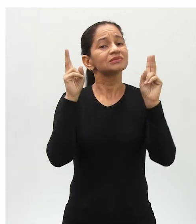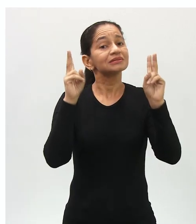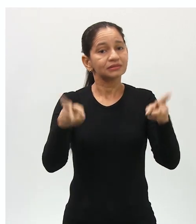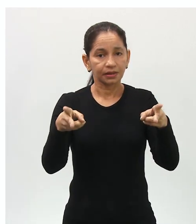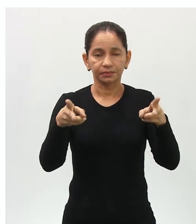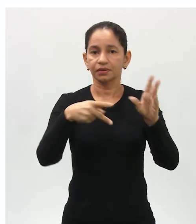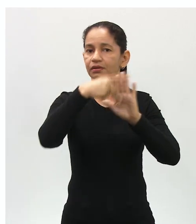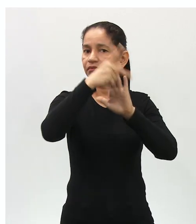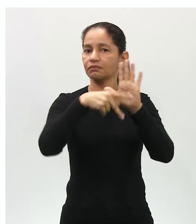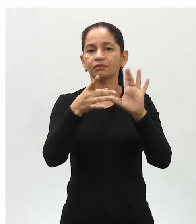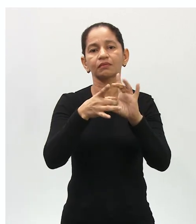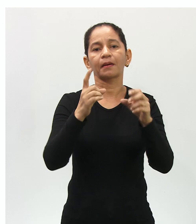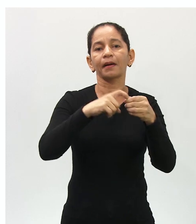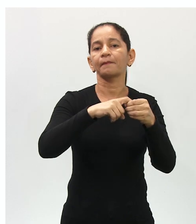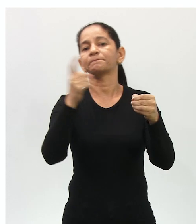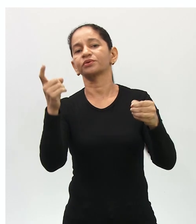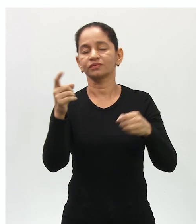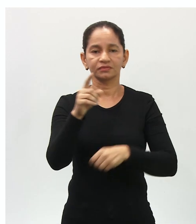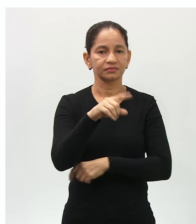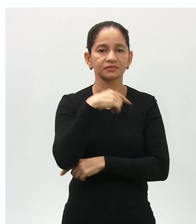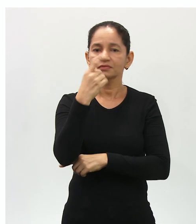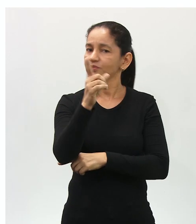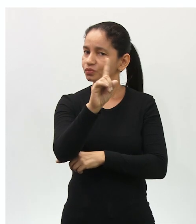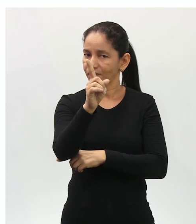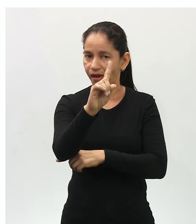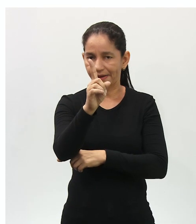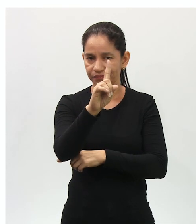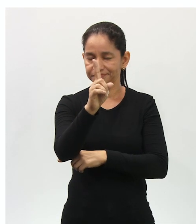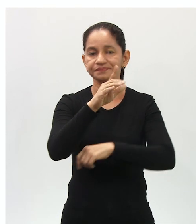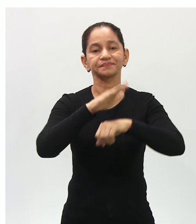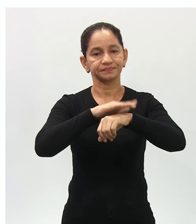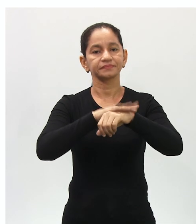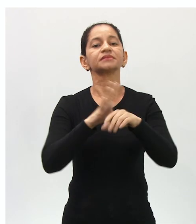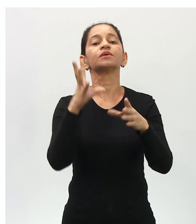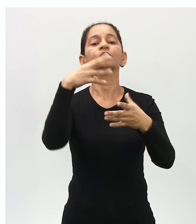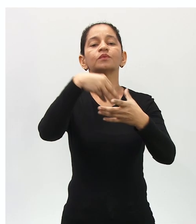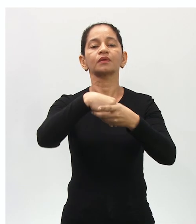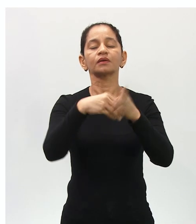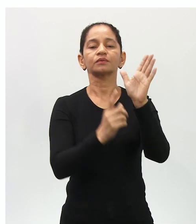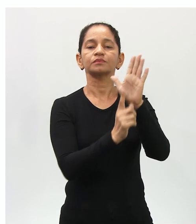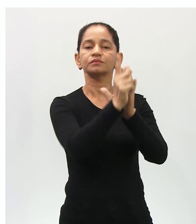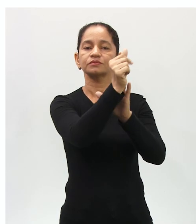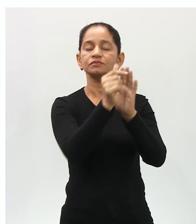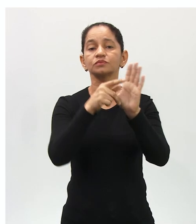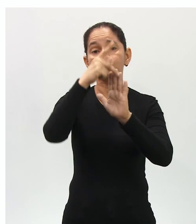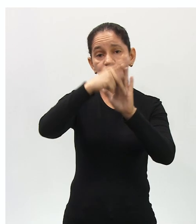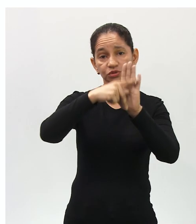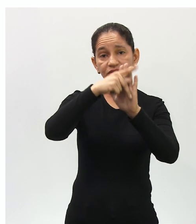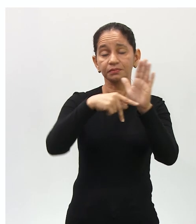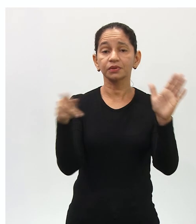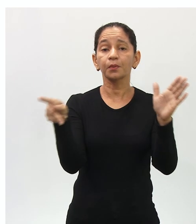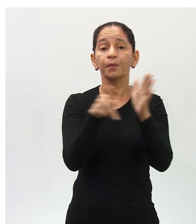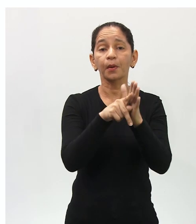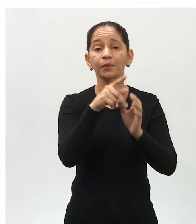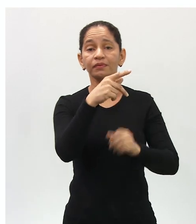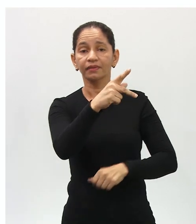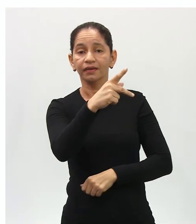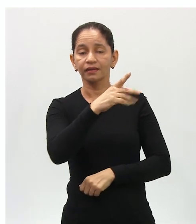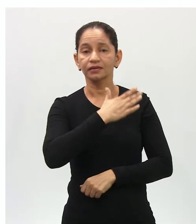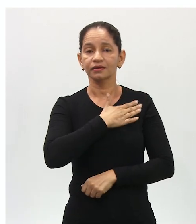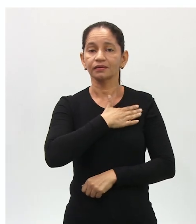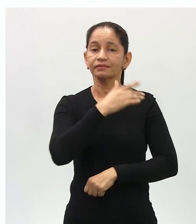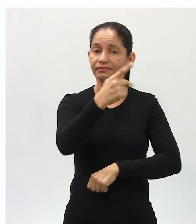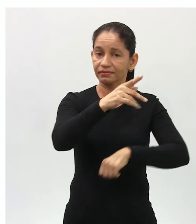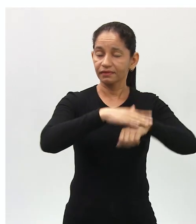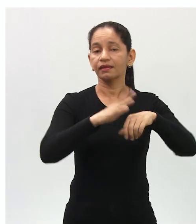relacionados, uma coisa não anda sem a outra, tá? Então, temos dentro do orçamento um planejamento propriamente dele, que é o